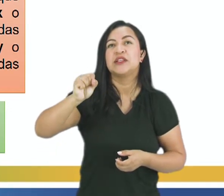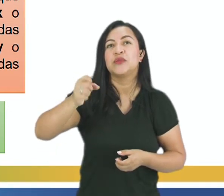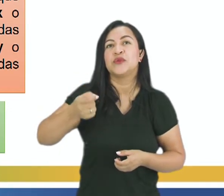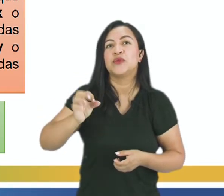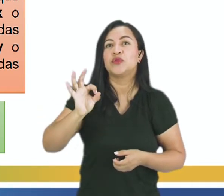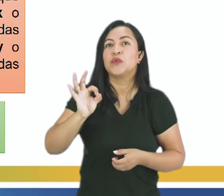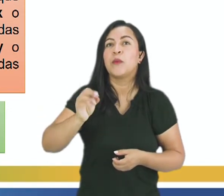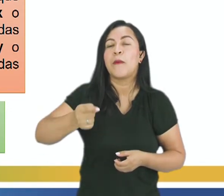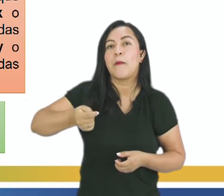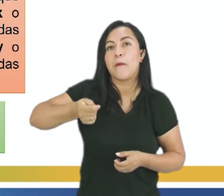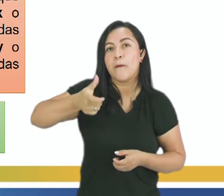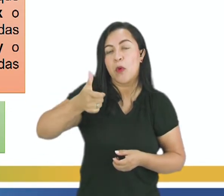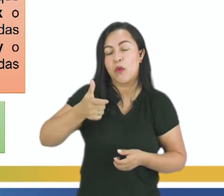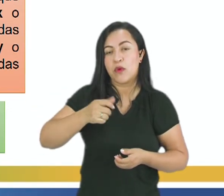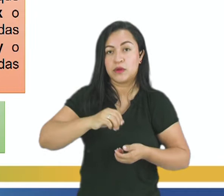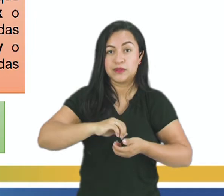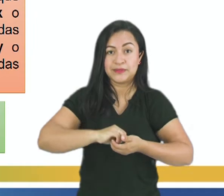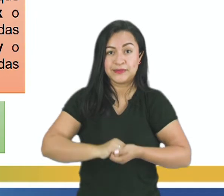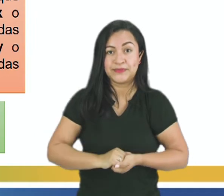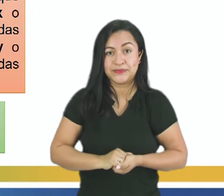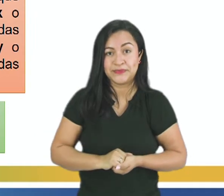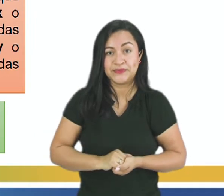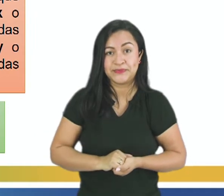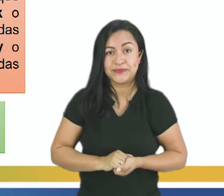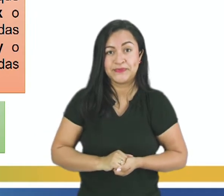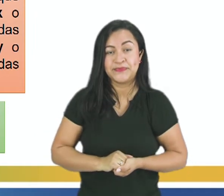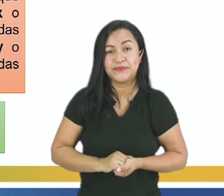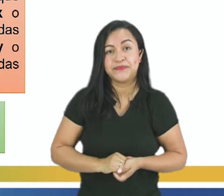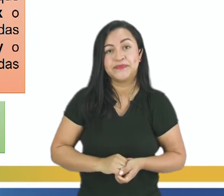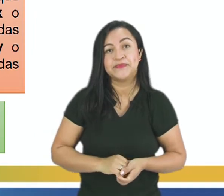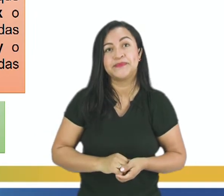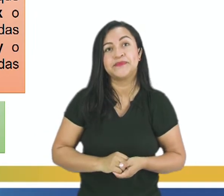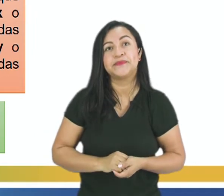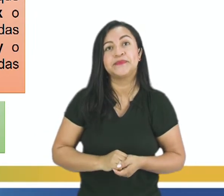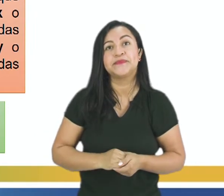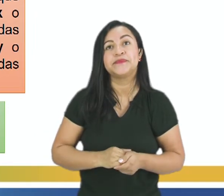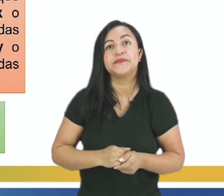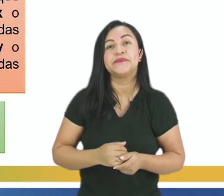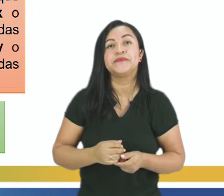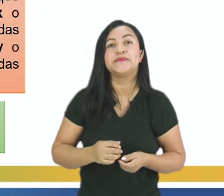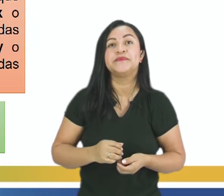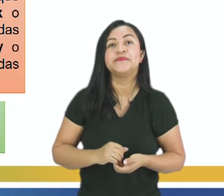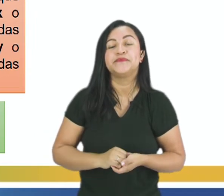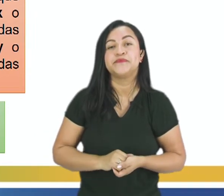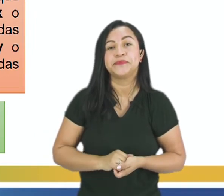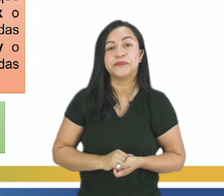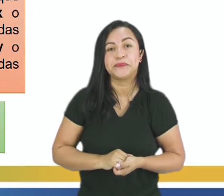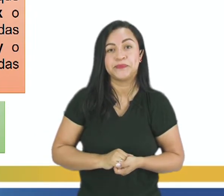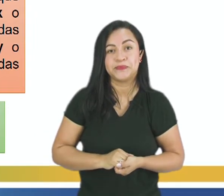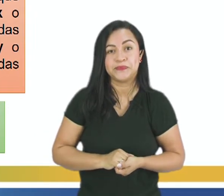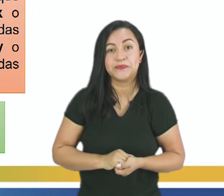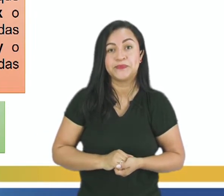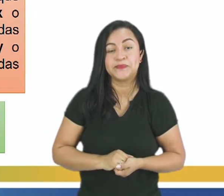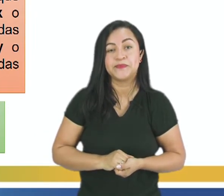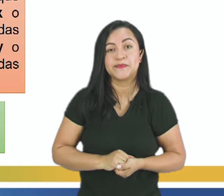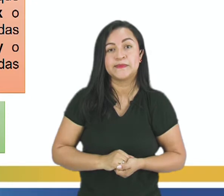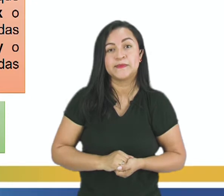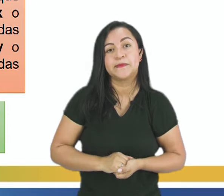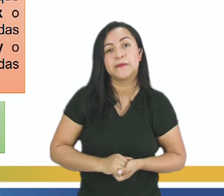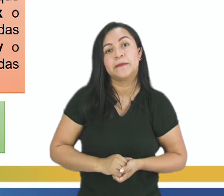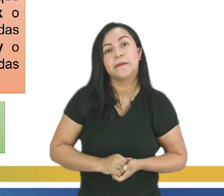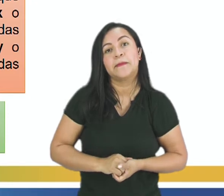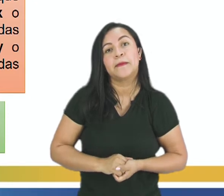aí a quantidade de 26 mais 52, Maria tem um total de 78